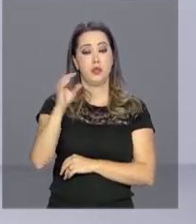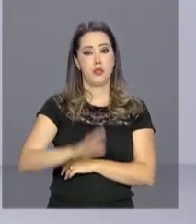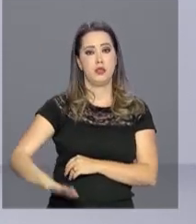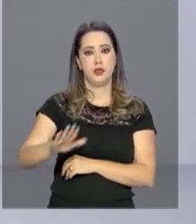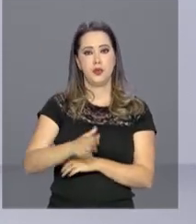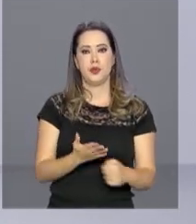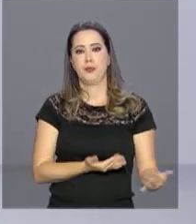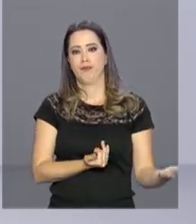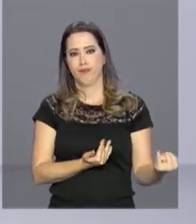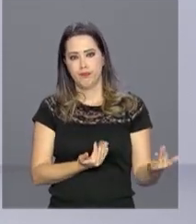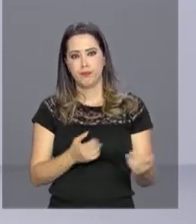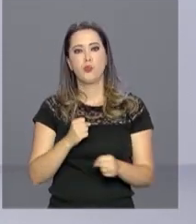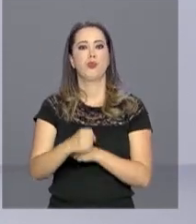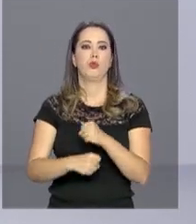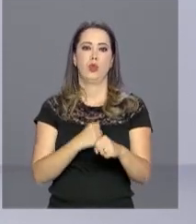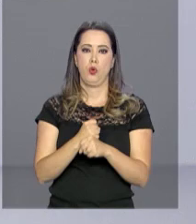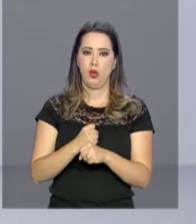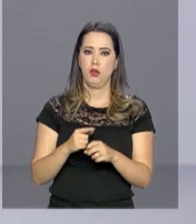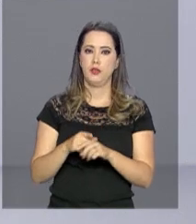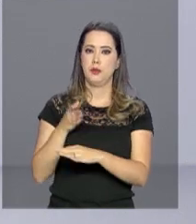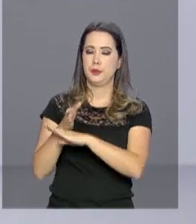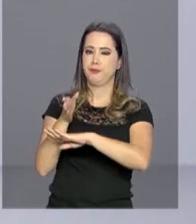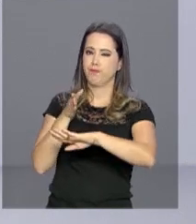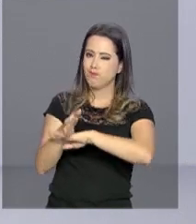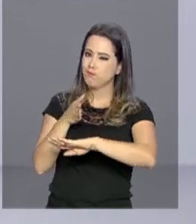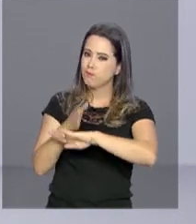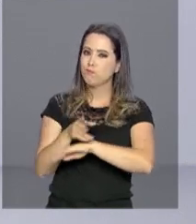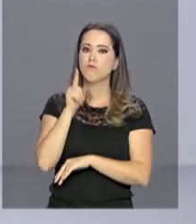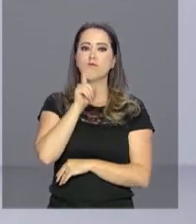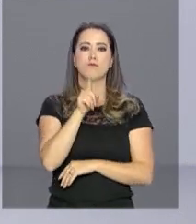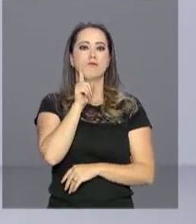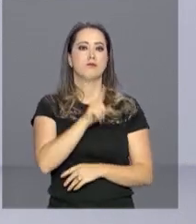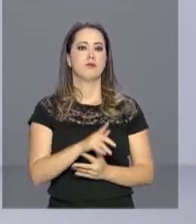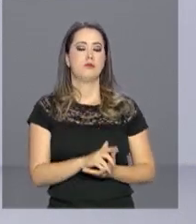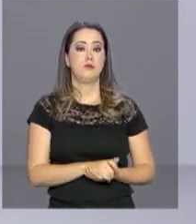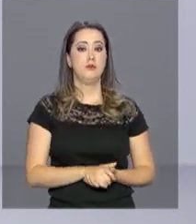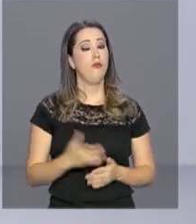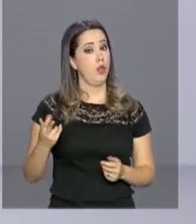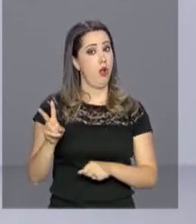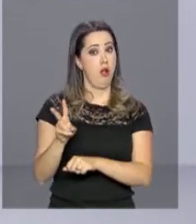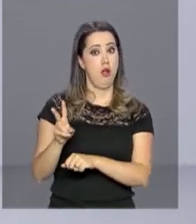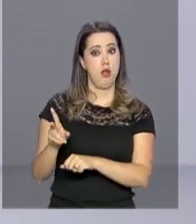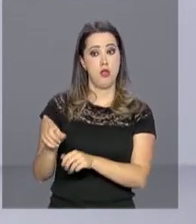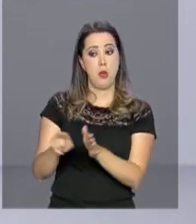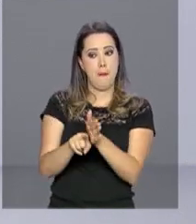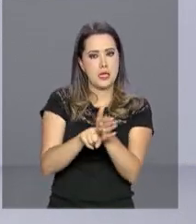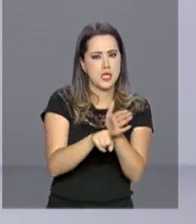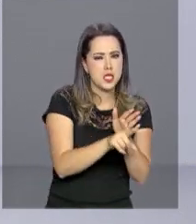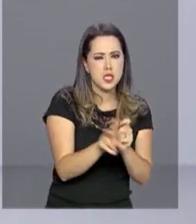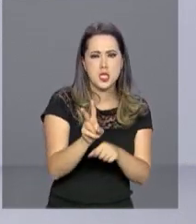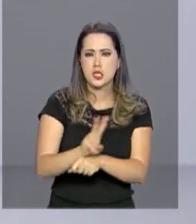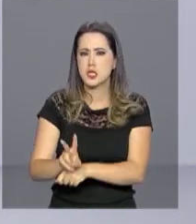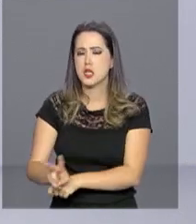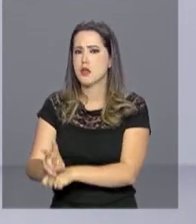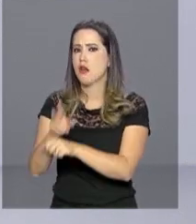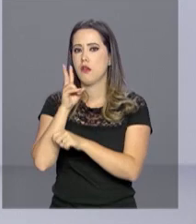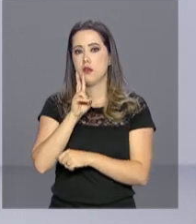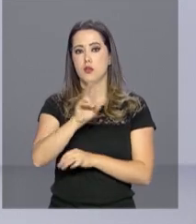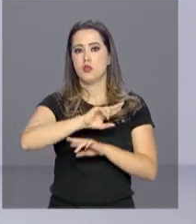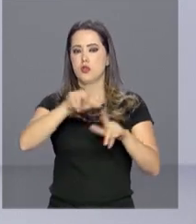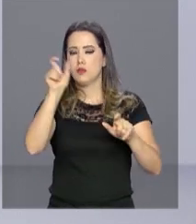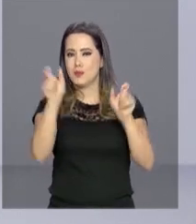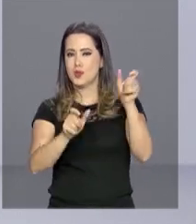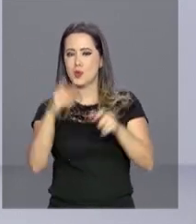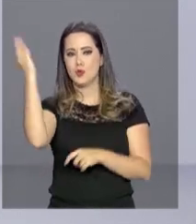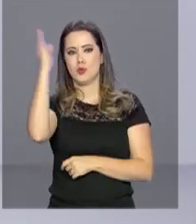crianças e adolescentes por ano para tentar entrar ilegalmente nos Estados Unidos. Durante a investigação, foi constatado que diversos